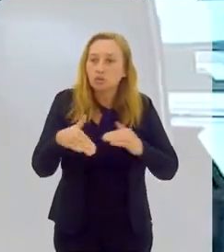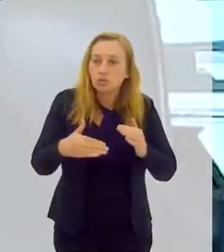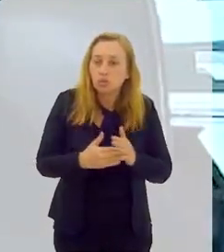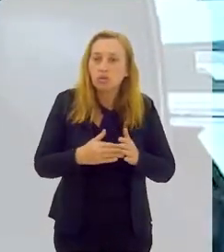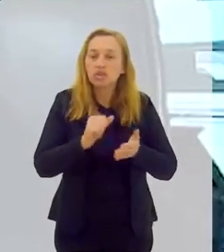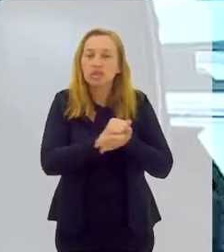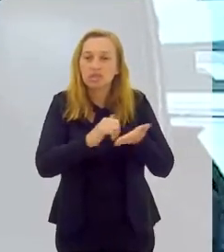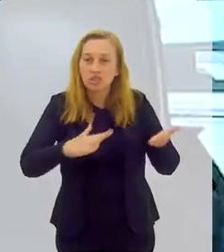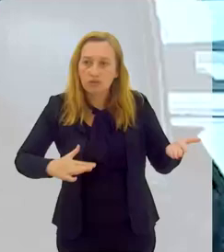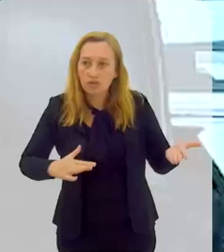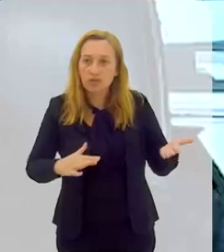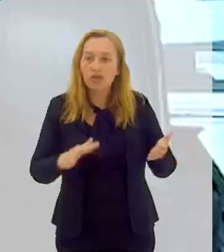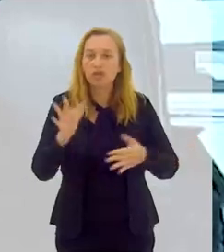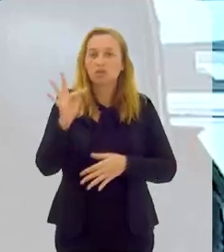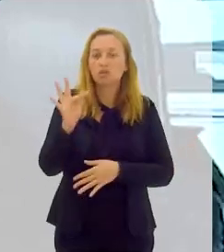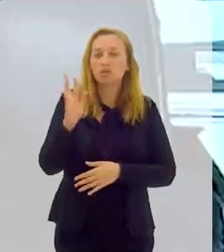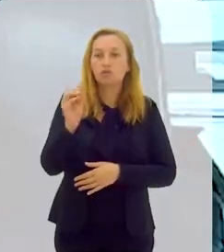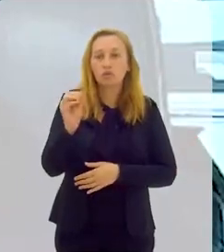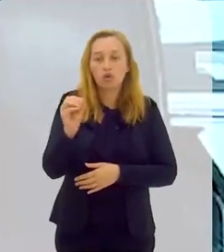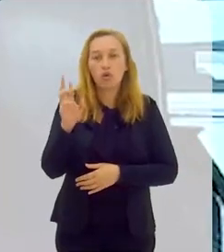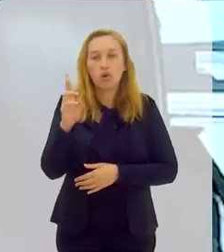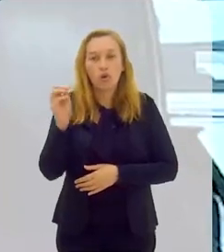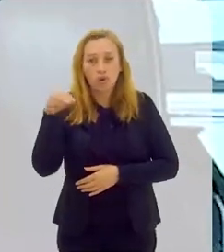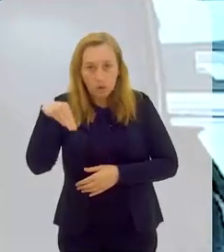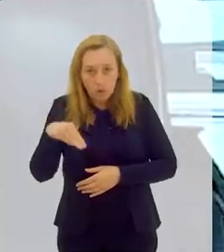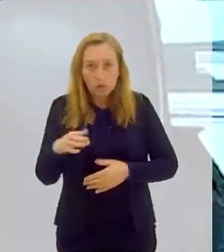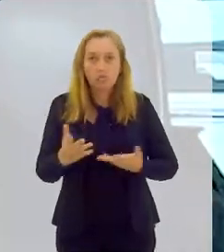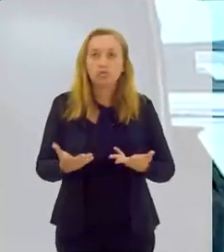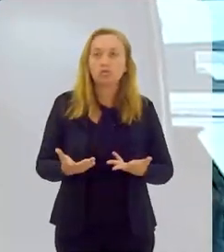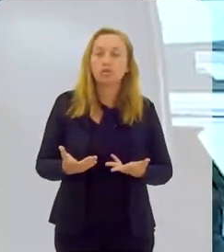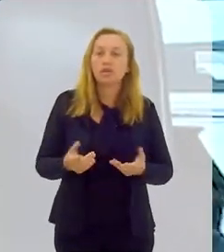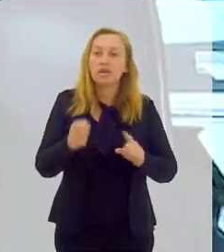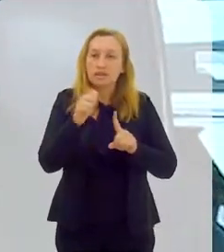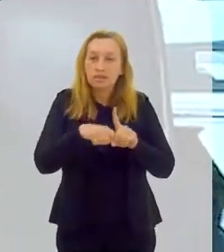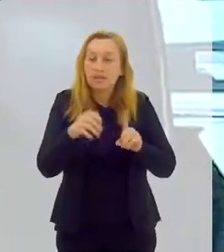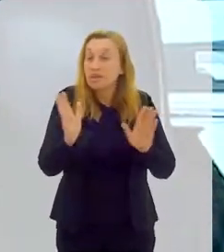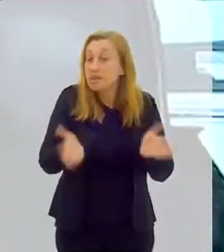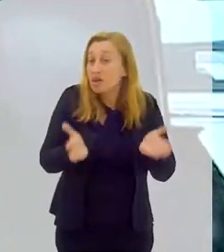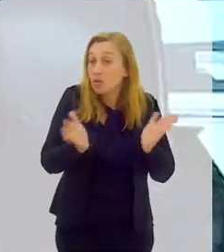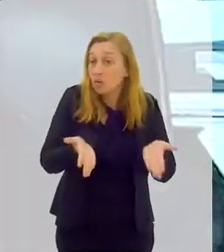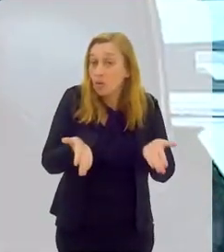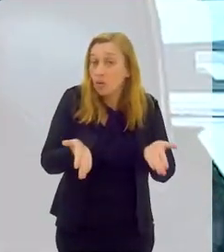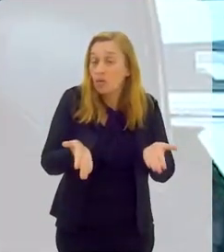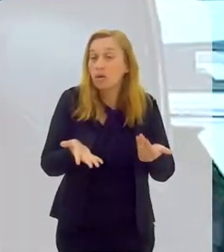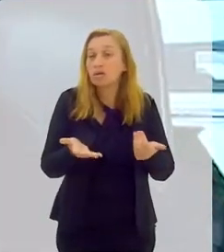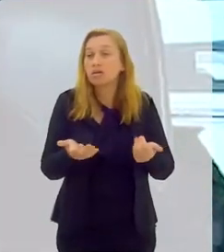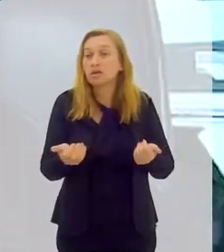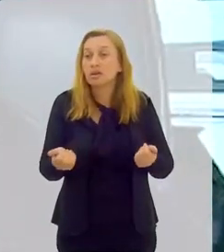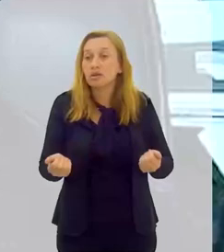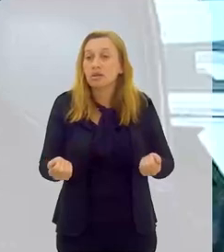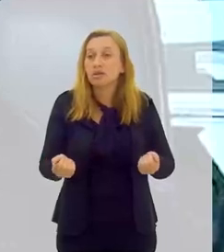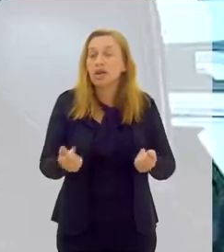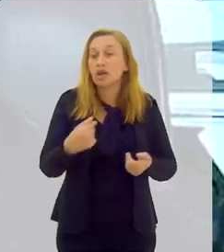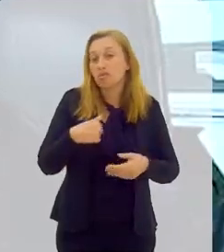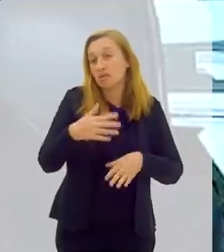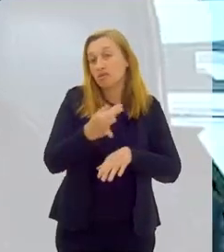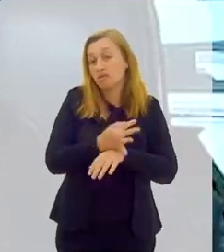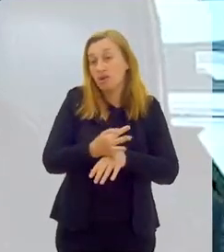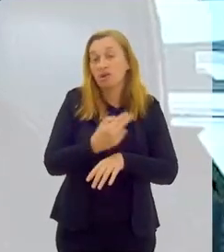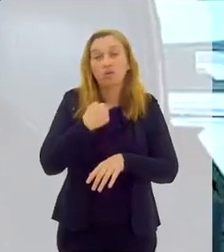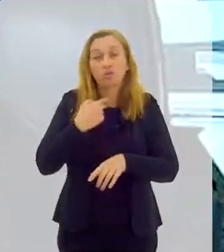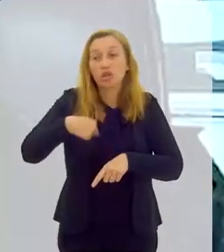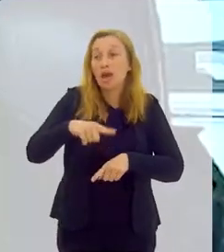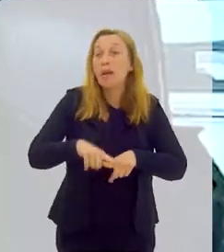possível, todas as atividades do fórum em todas as cidades, algumas. Esse mês agora eu não consegui participar porque eu estava fora, estava